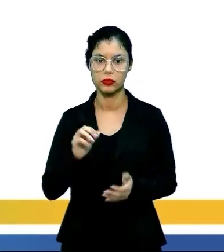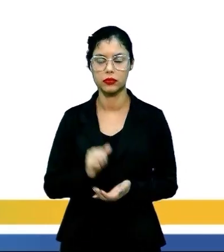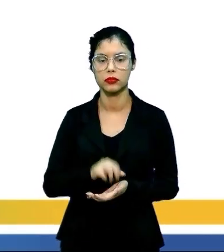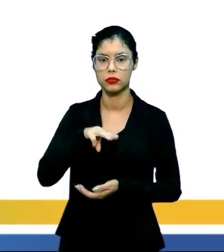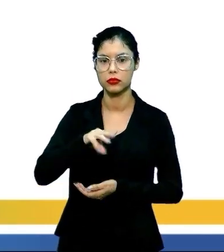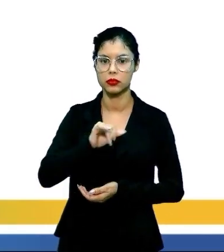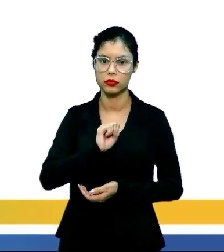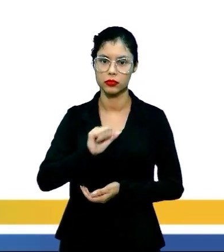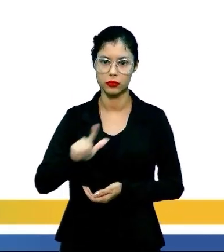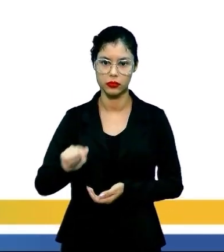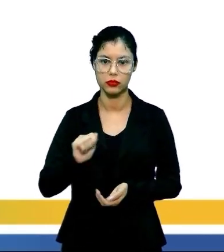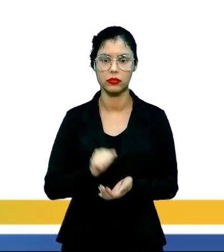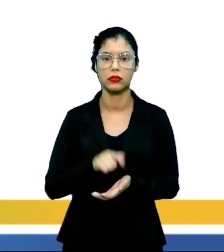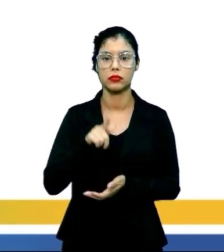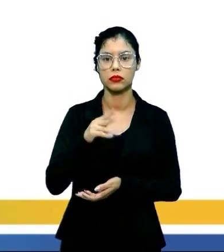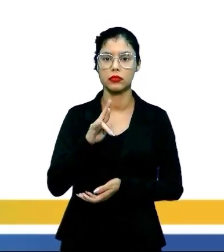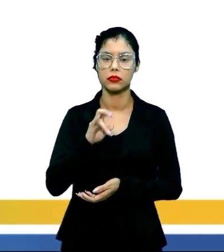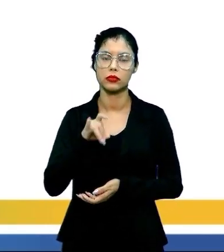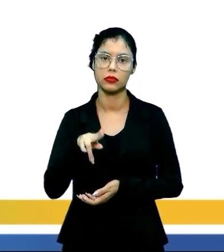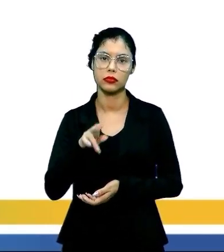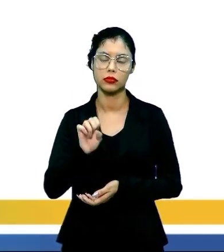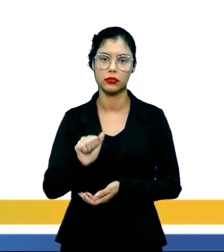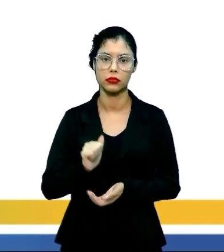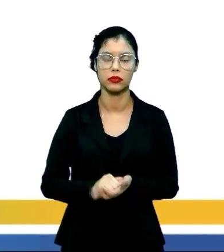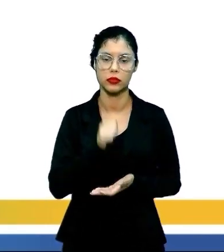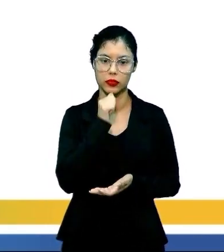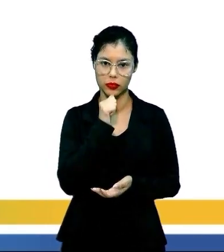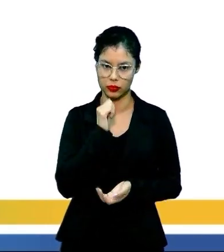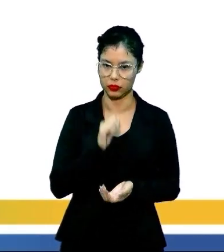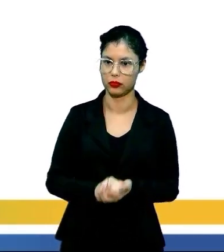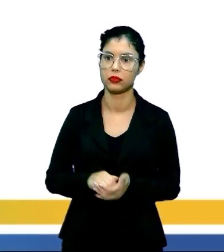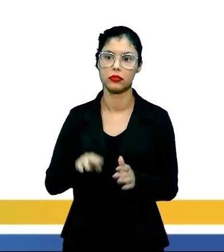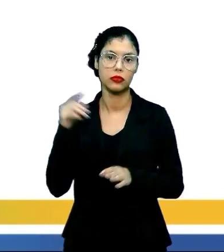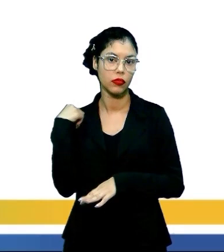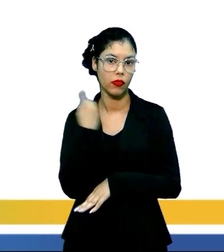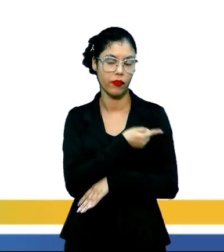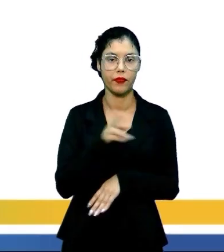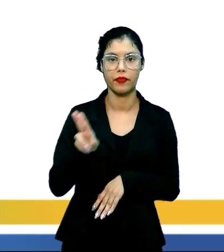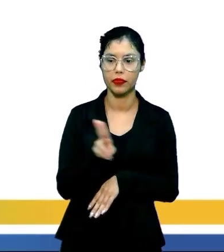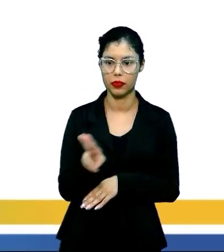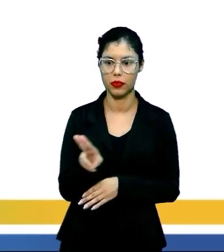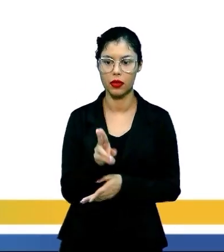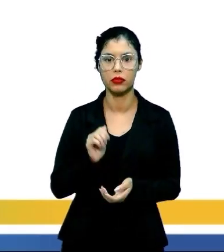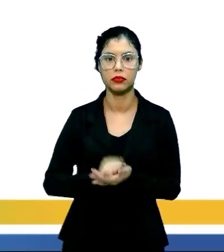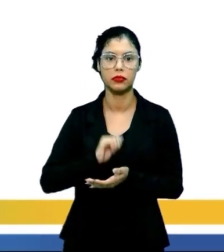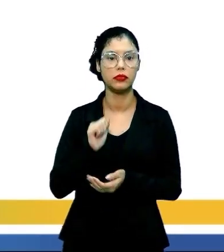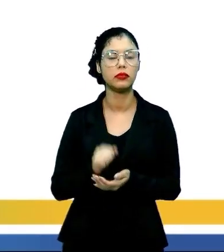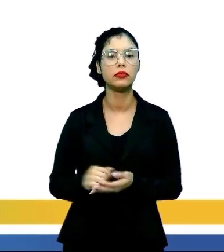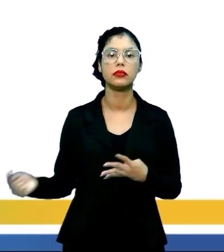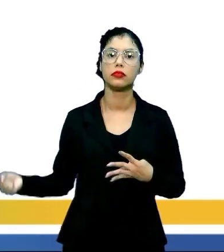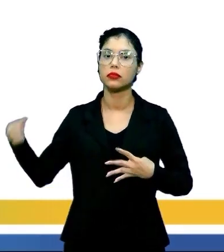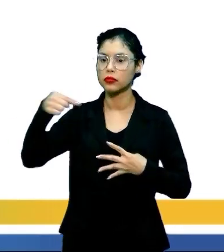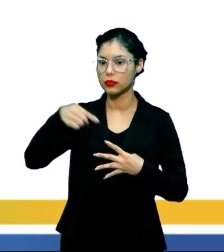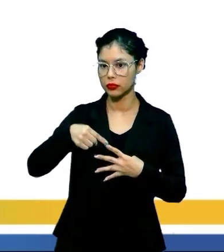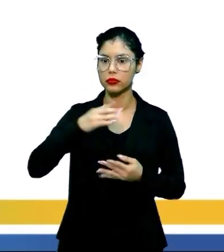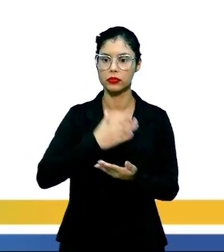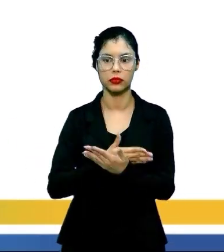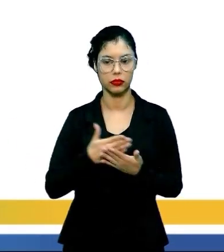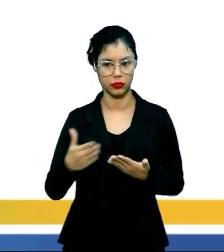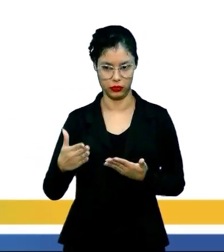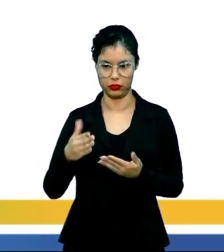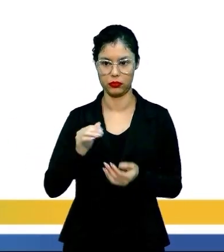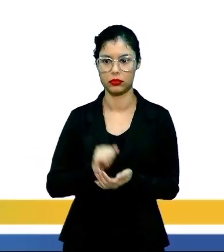as obras Missal e Broquéis. Então, Cruz e Souza é o nosso nome do simbolismo, ele é o cara que dá